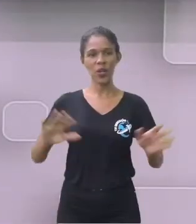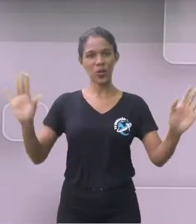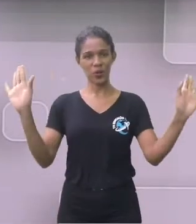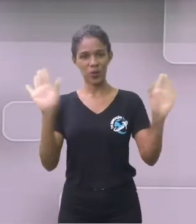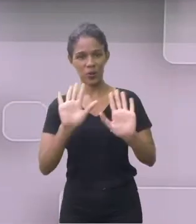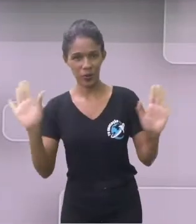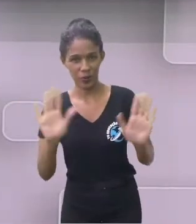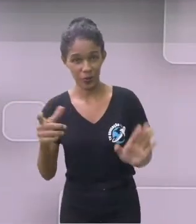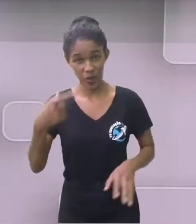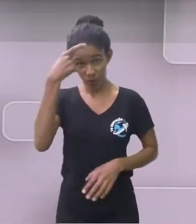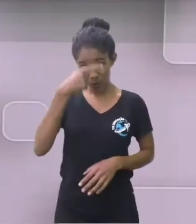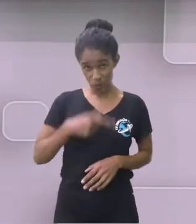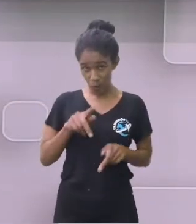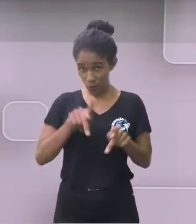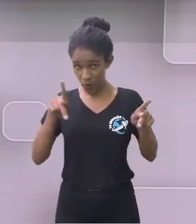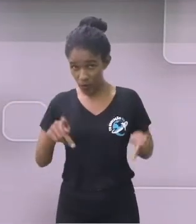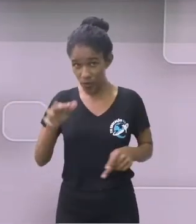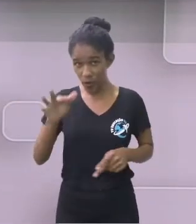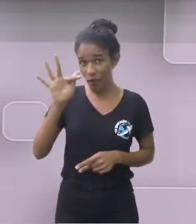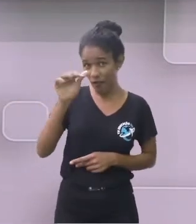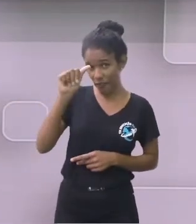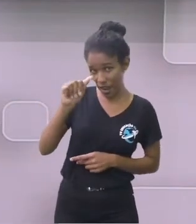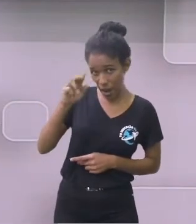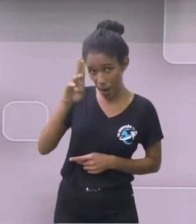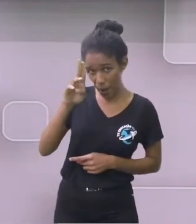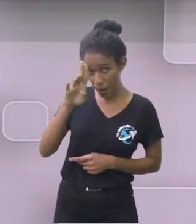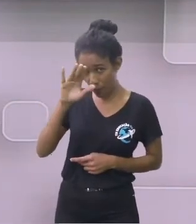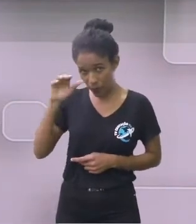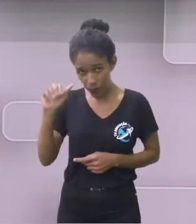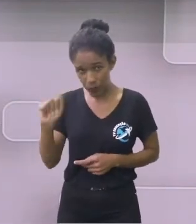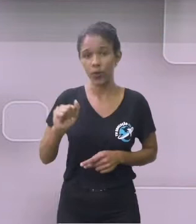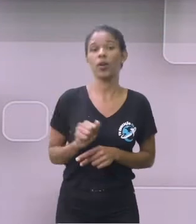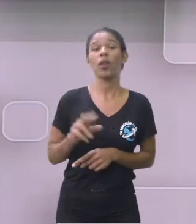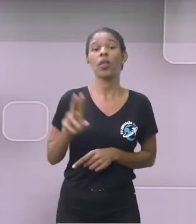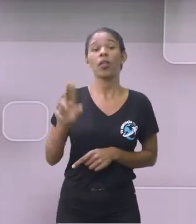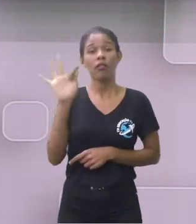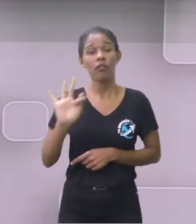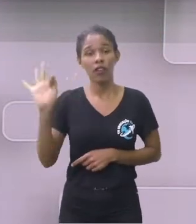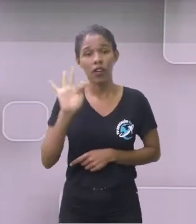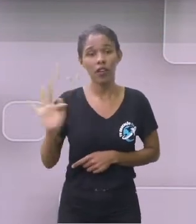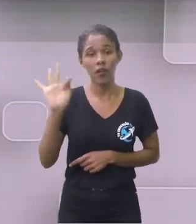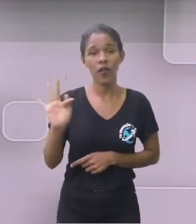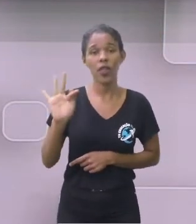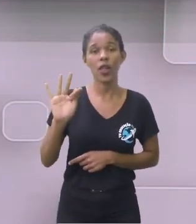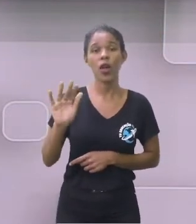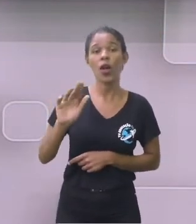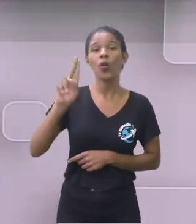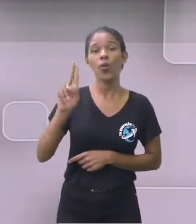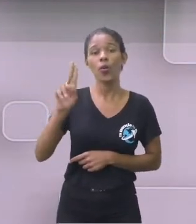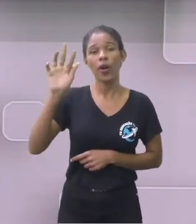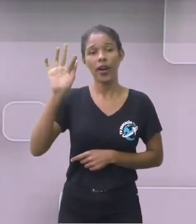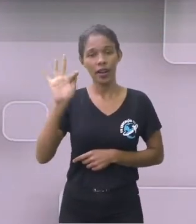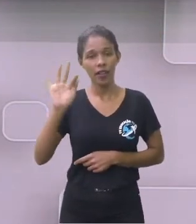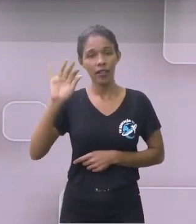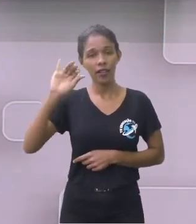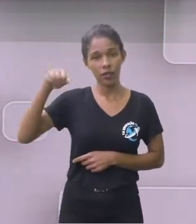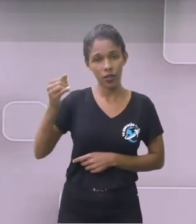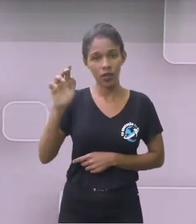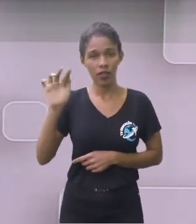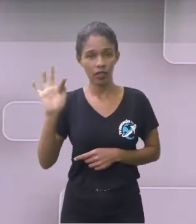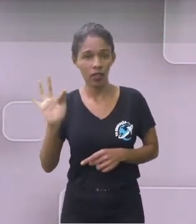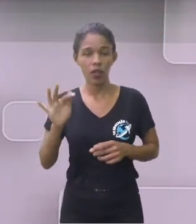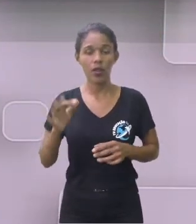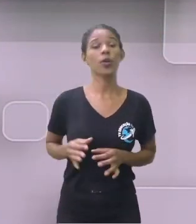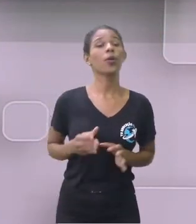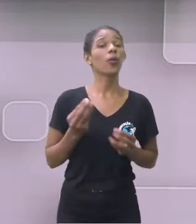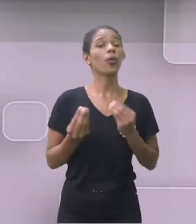Olá, eu sou o professor Fábio Pieri, da Universidade Federal de Juiz de Fora, campus Governador Valadares, do programa de